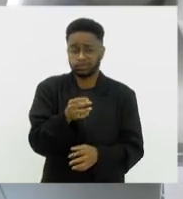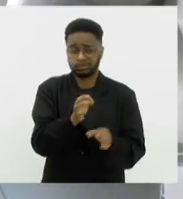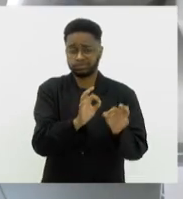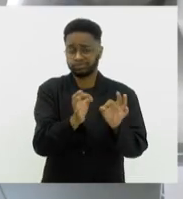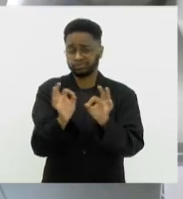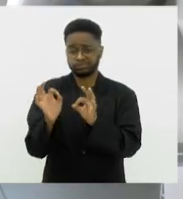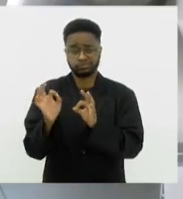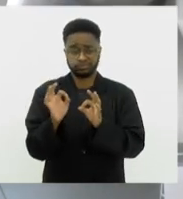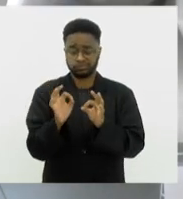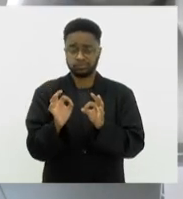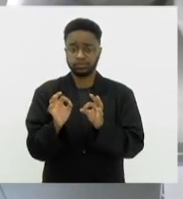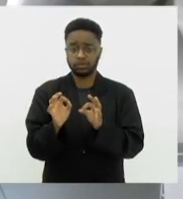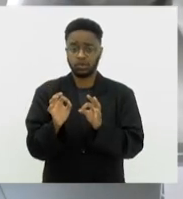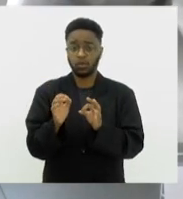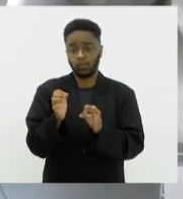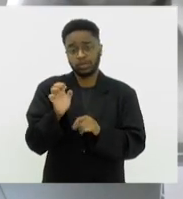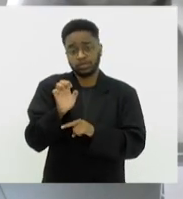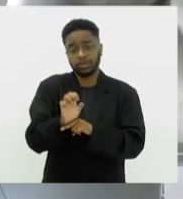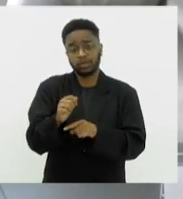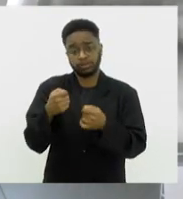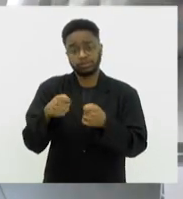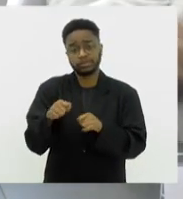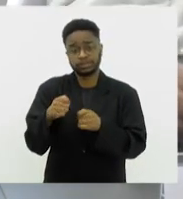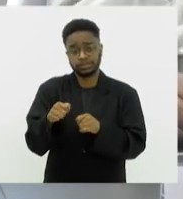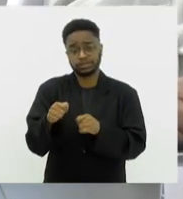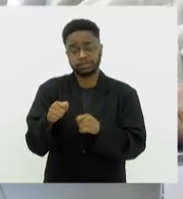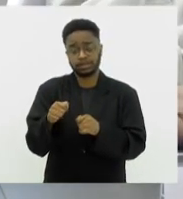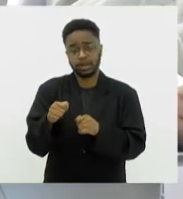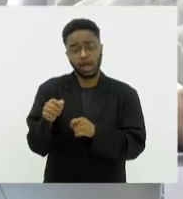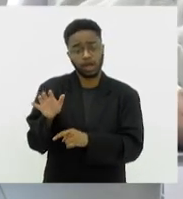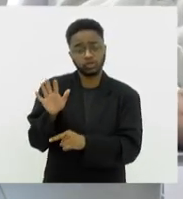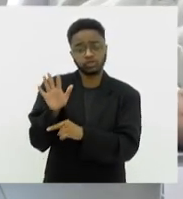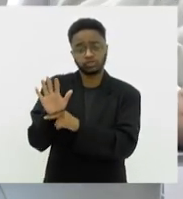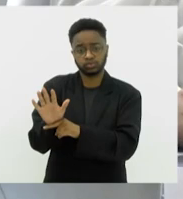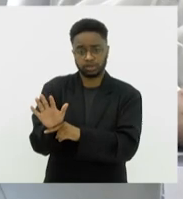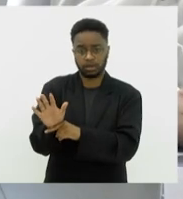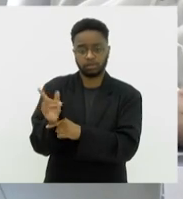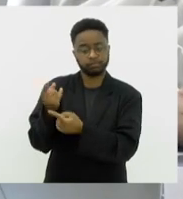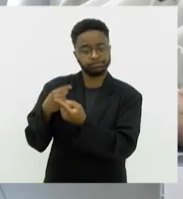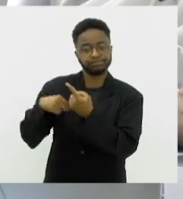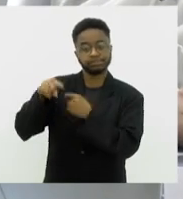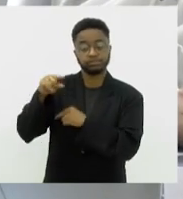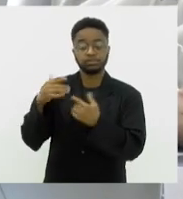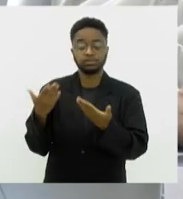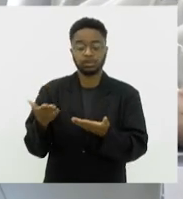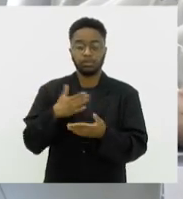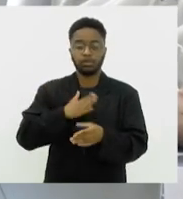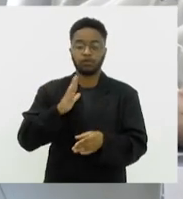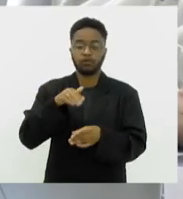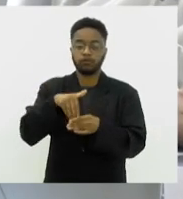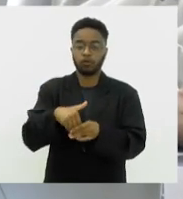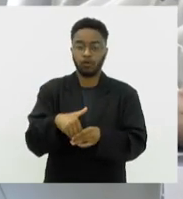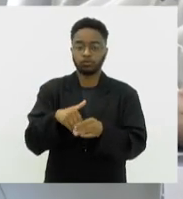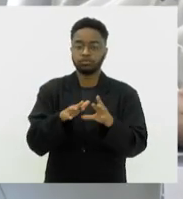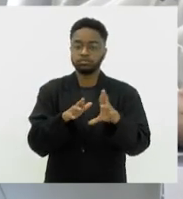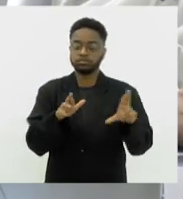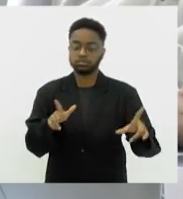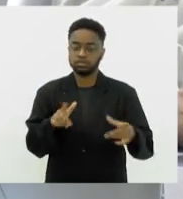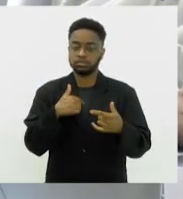reparação do Estado ela é extremamente pertinente e portanto no voto divergente que